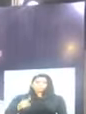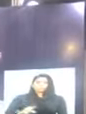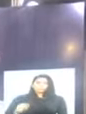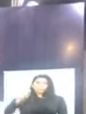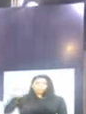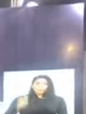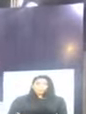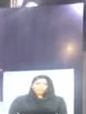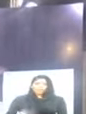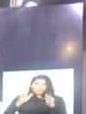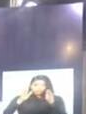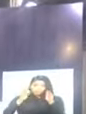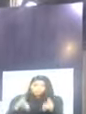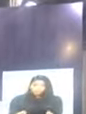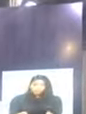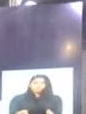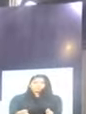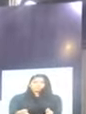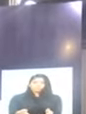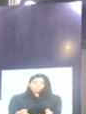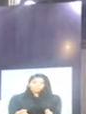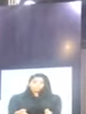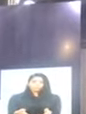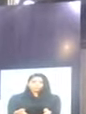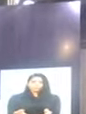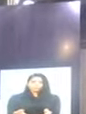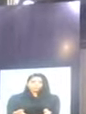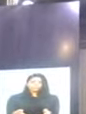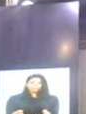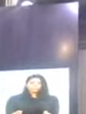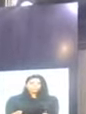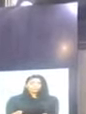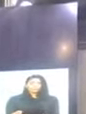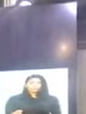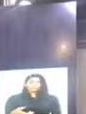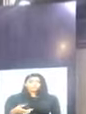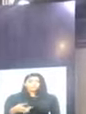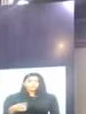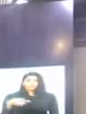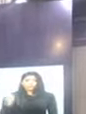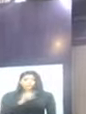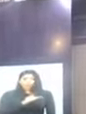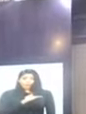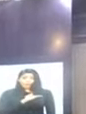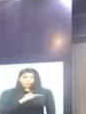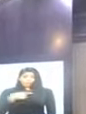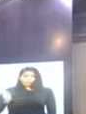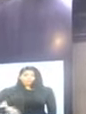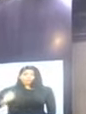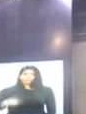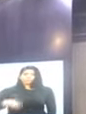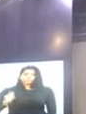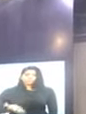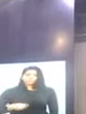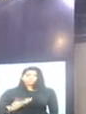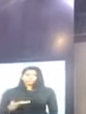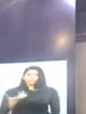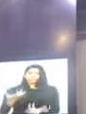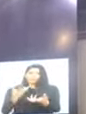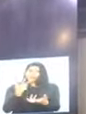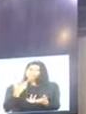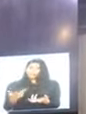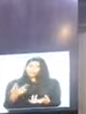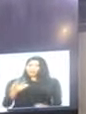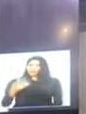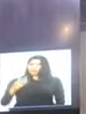que deve nos nortear, que deve nos orientar e que deve nos pautar. E quero dizer para Vossa Excelência,